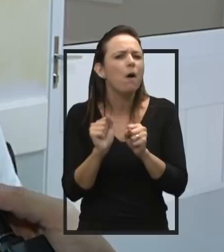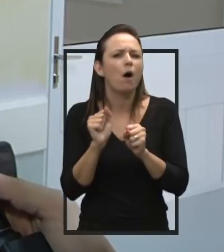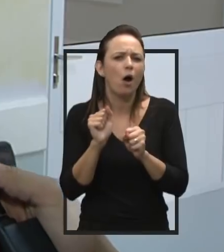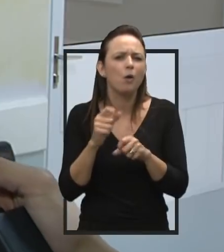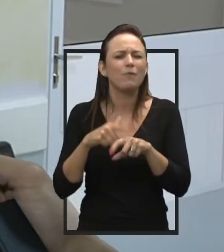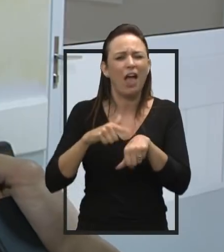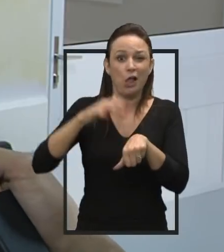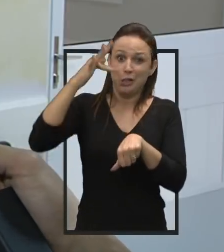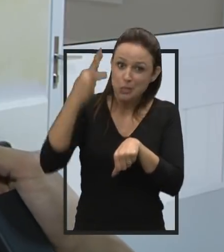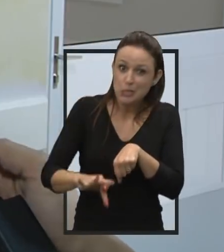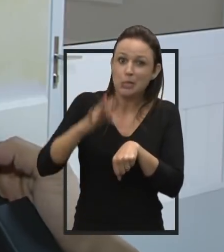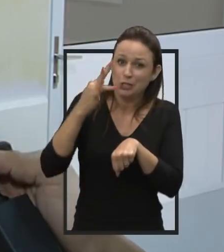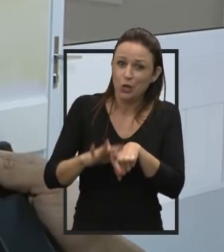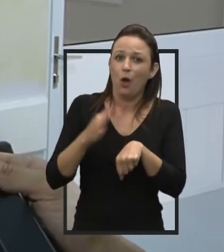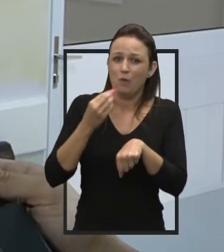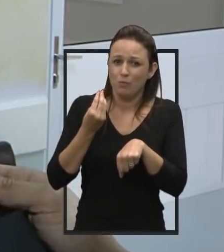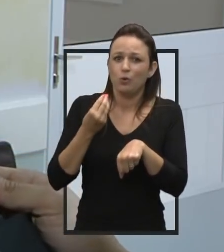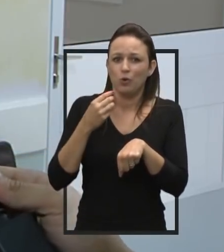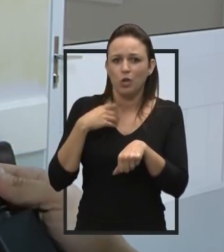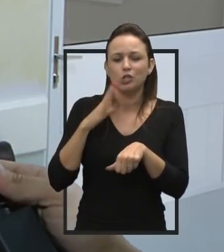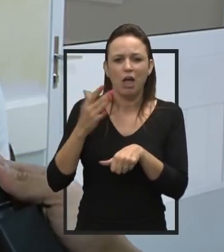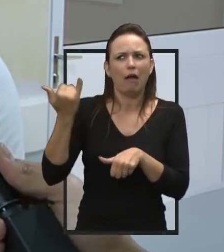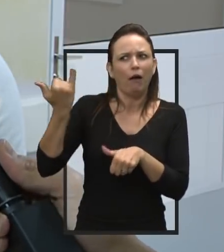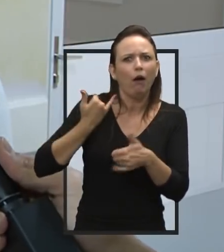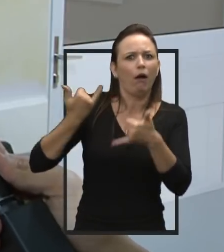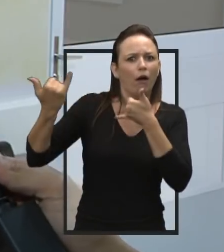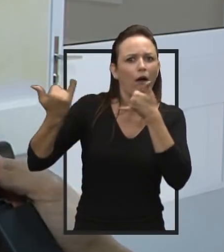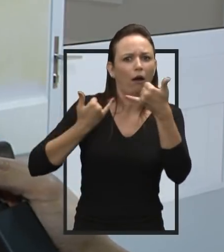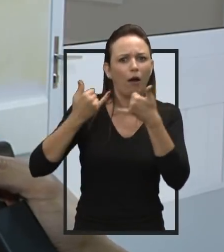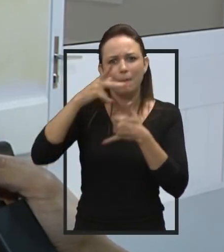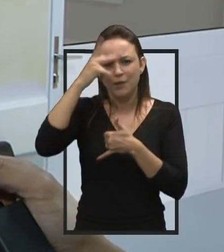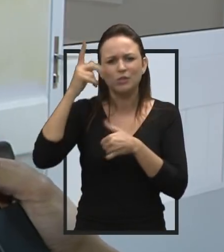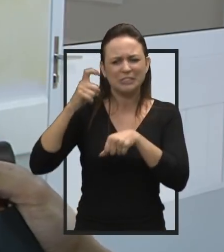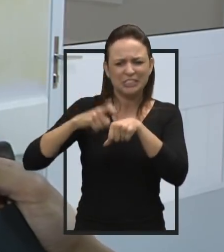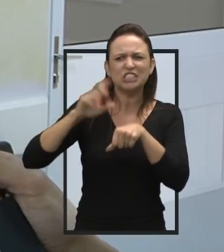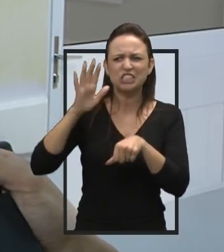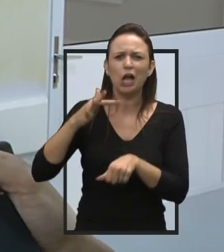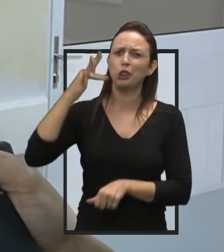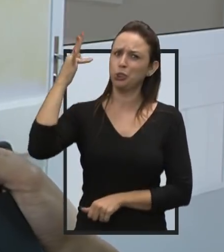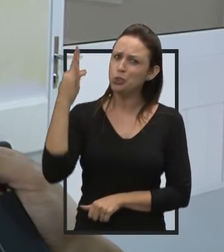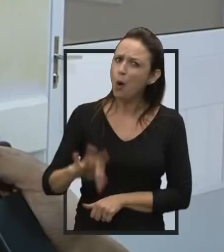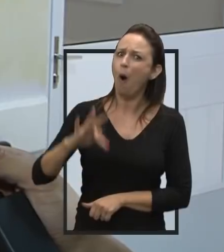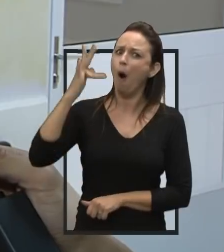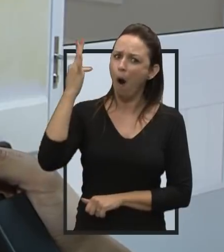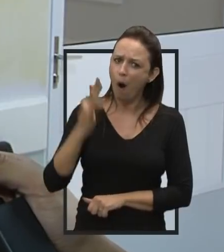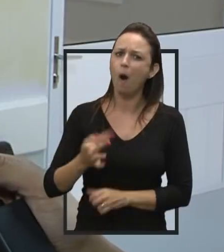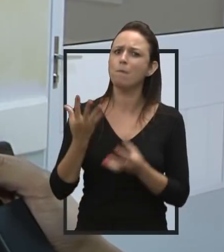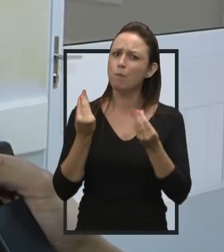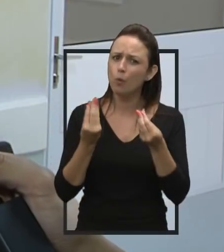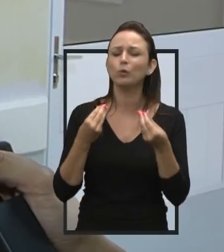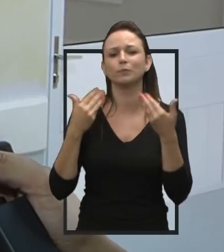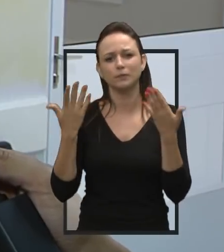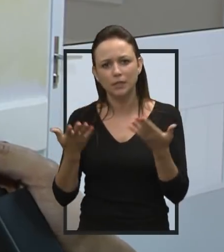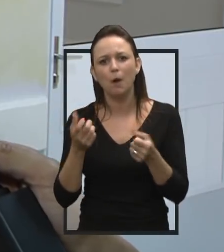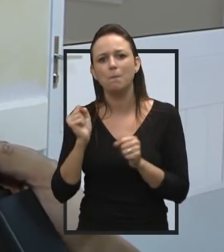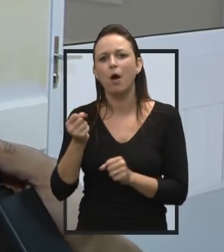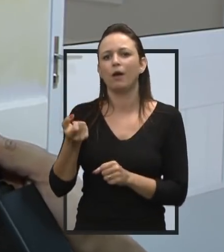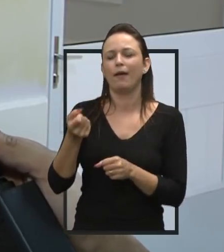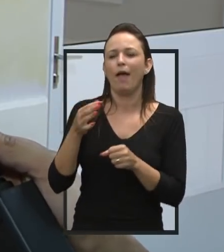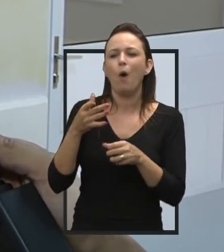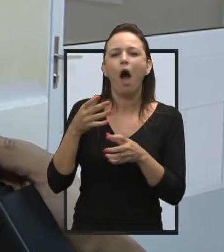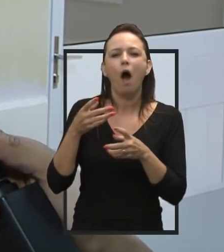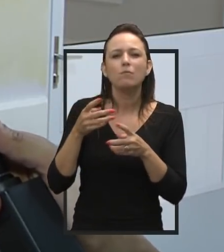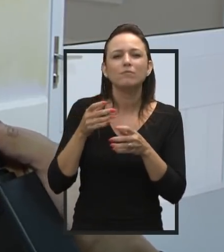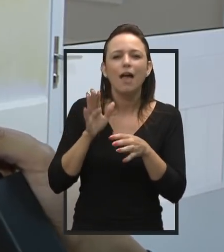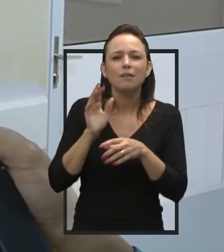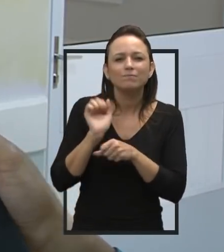vai doer. Tenho ouvido bastante alguns adultos ter tomado a picada e falam, mas dói muito. Então você bloqueia, você